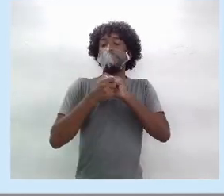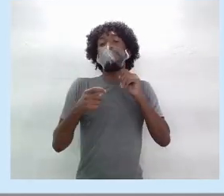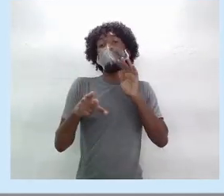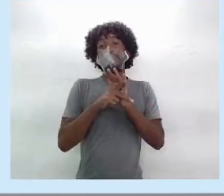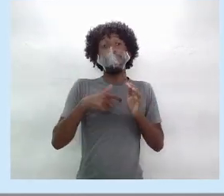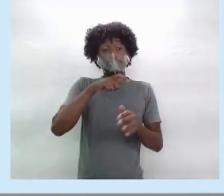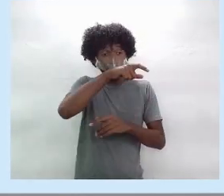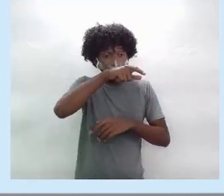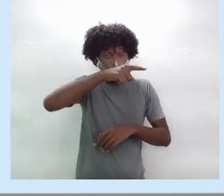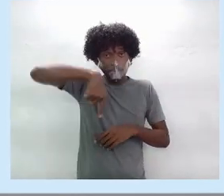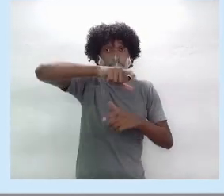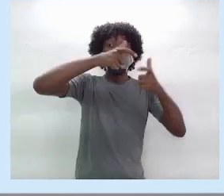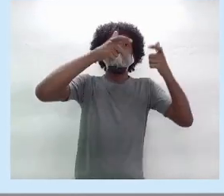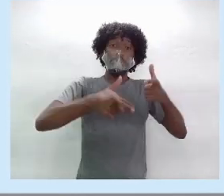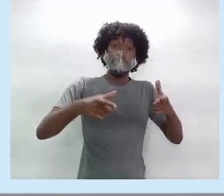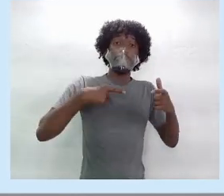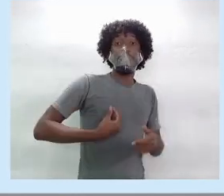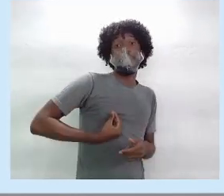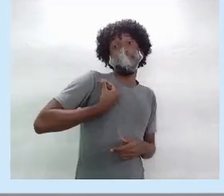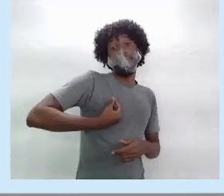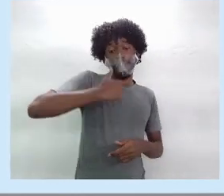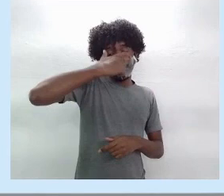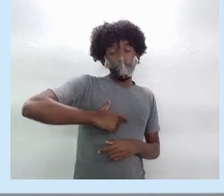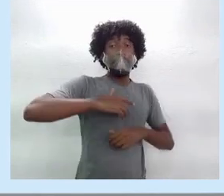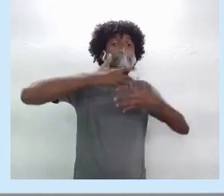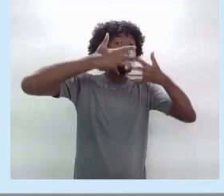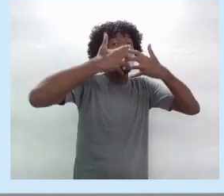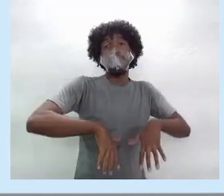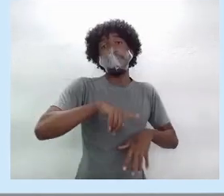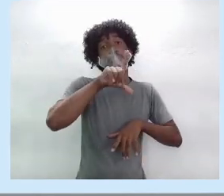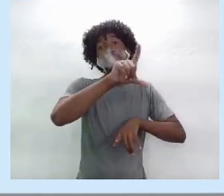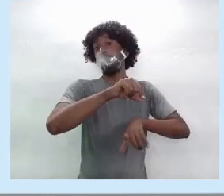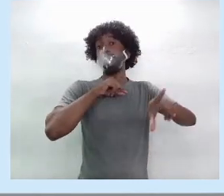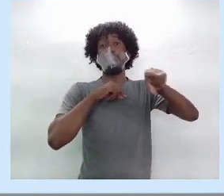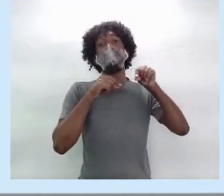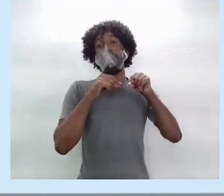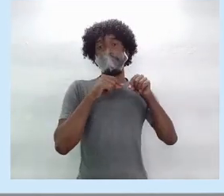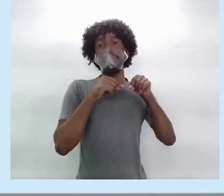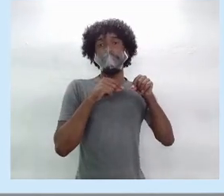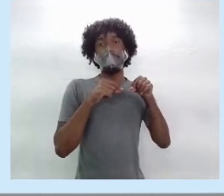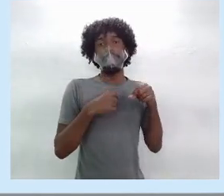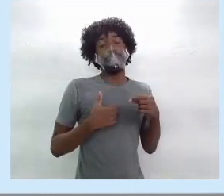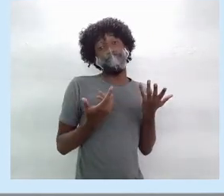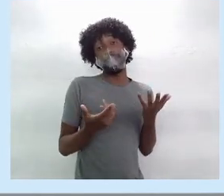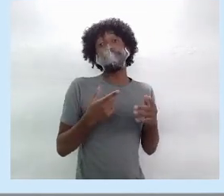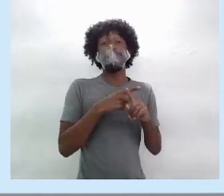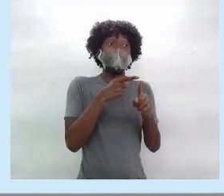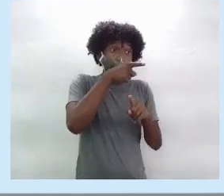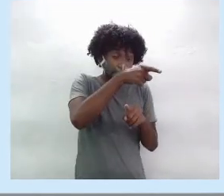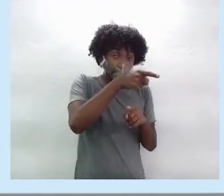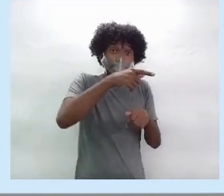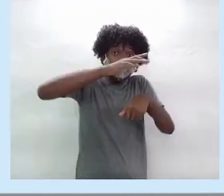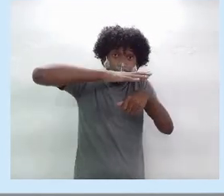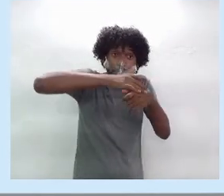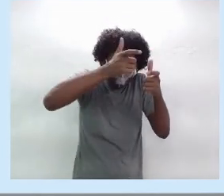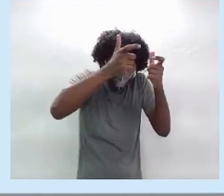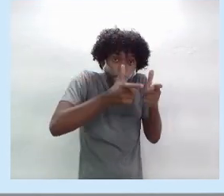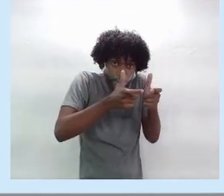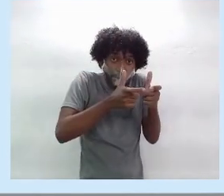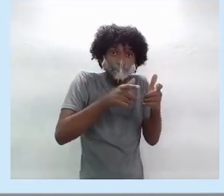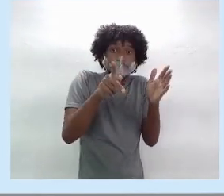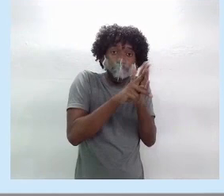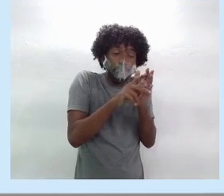gente chama de seleção natural. Ou seja, naquele local, naquele